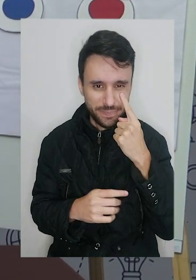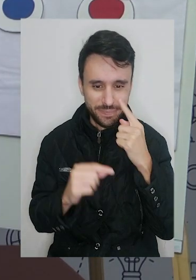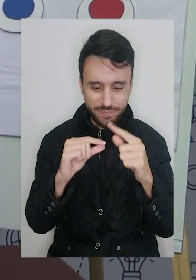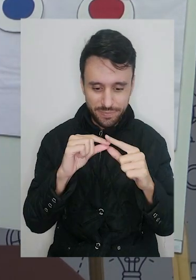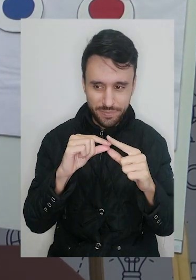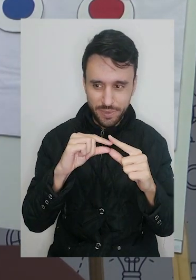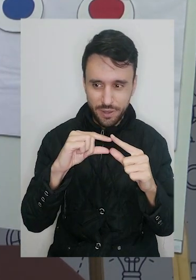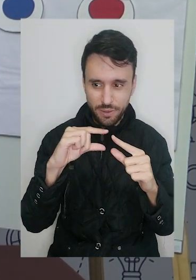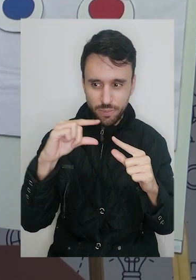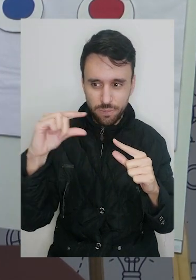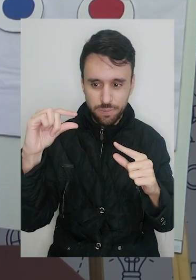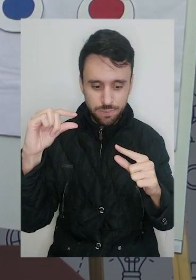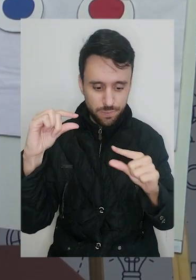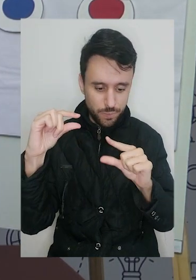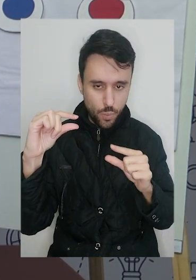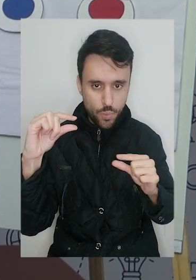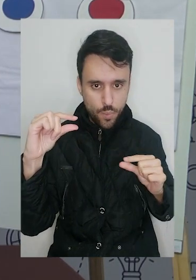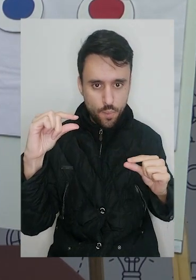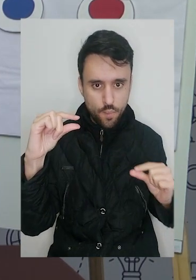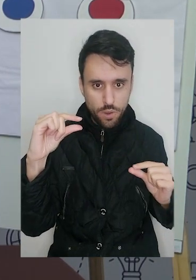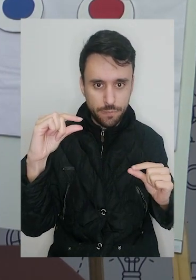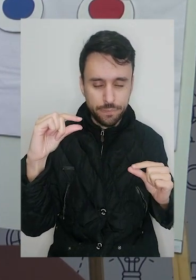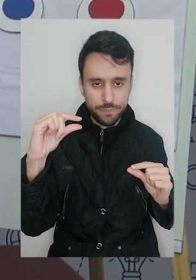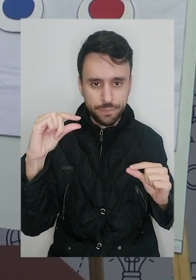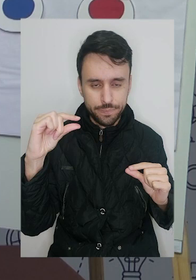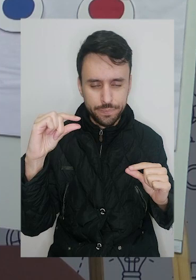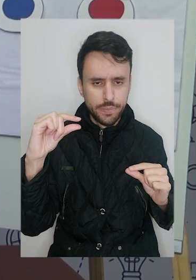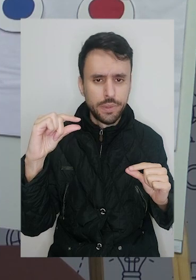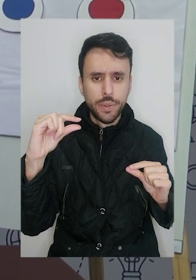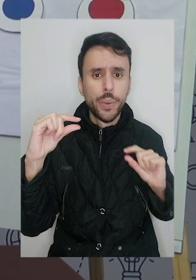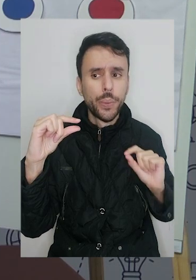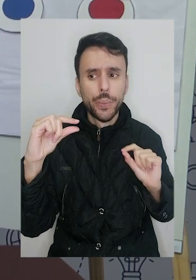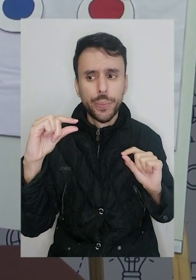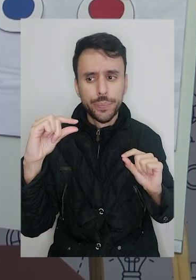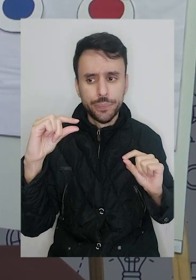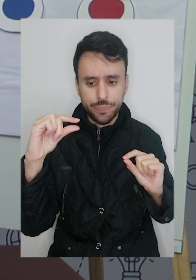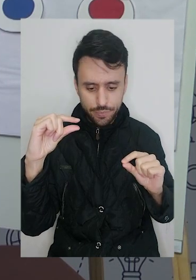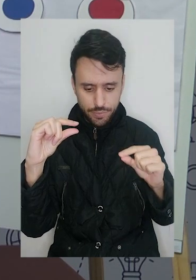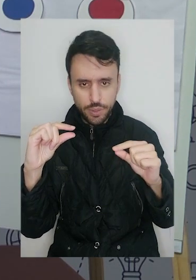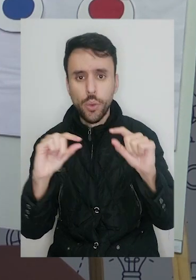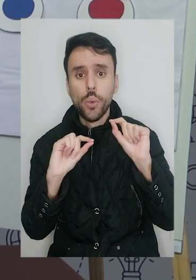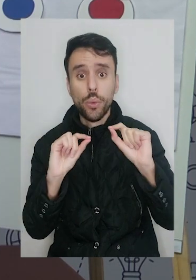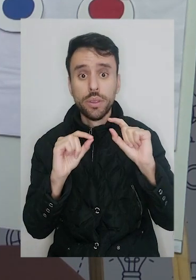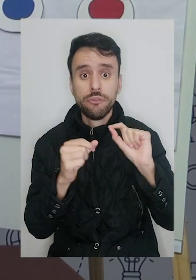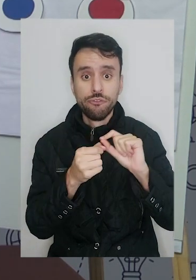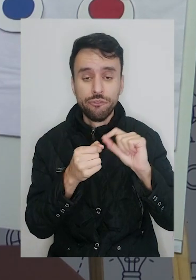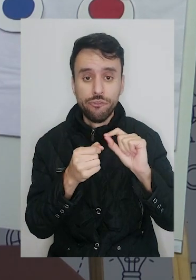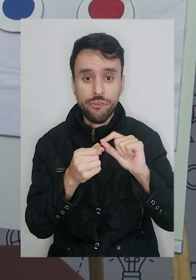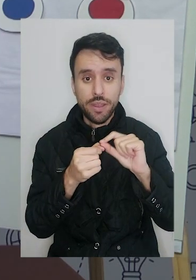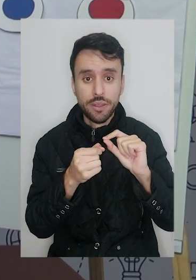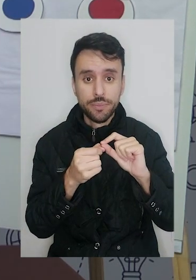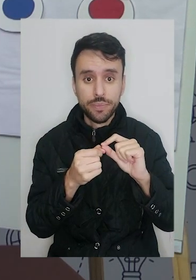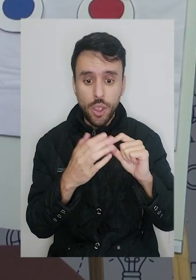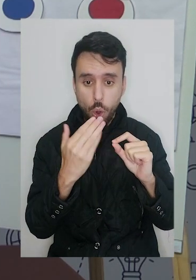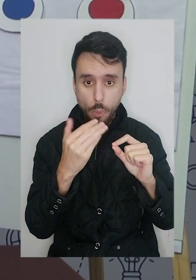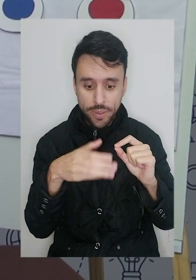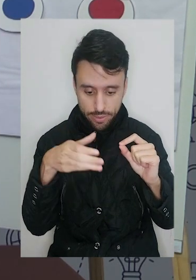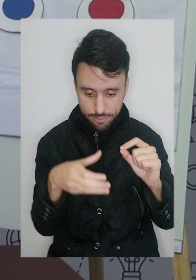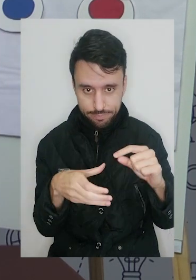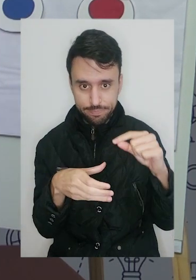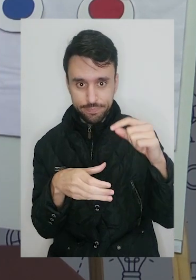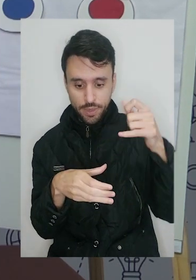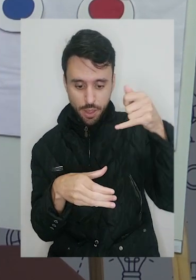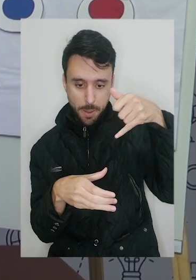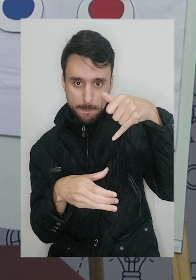parece uma chavinha, mas é um termômetro. Esta ponta aqui é a que encosta no alimento,